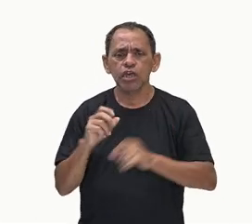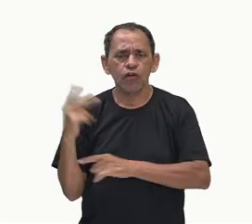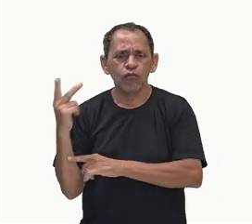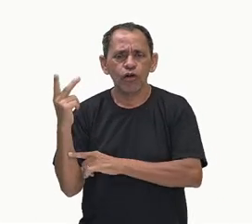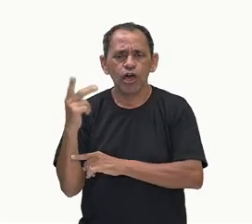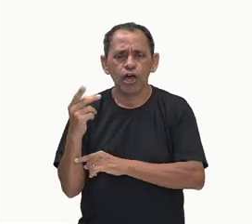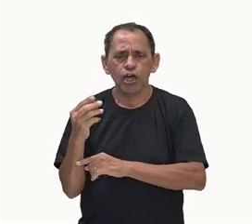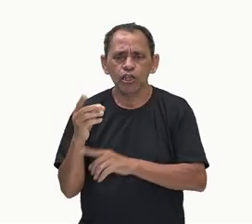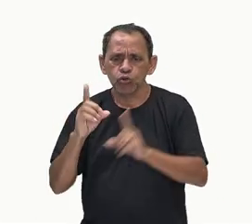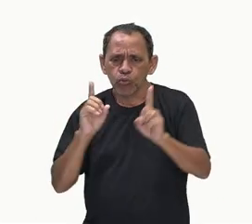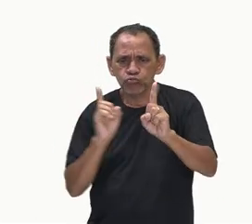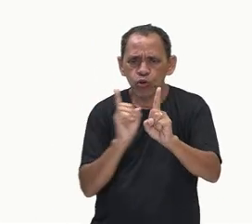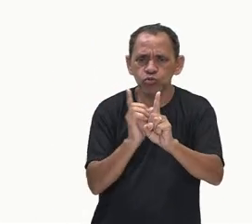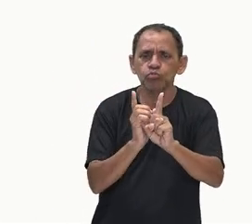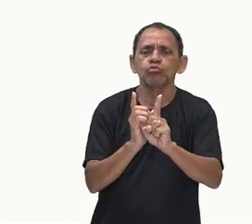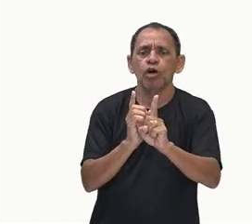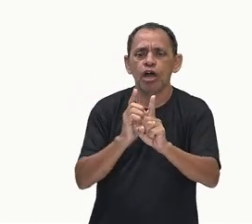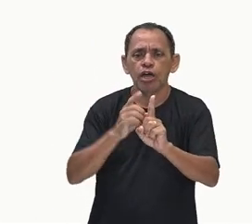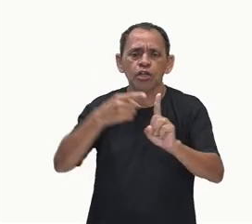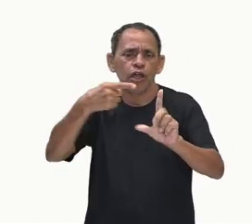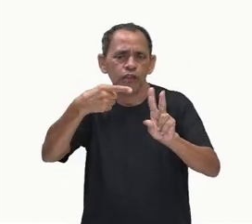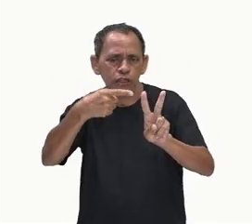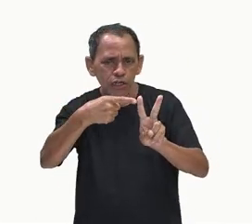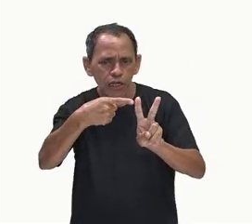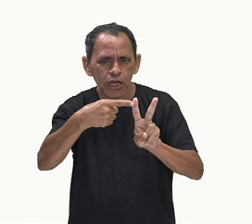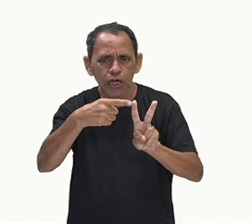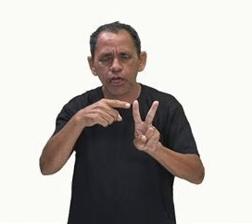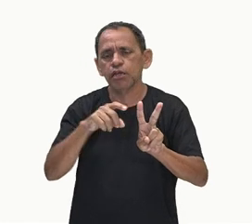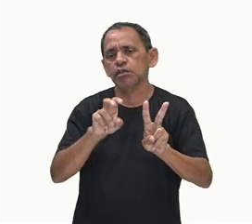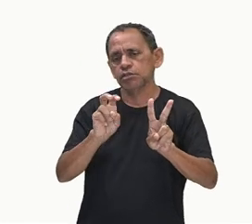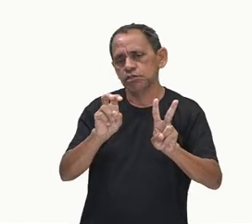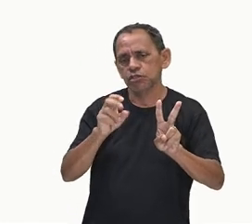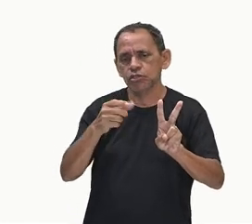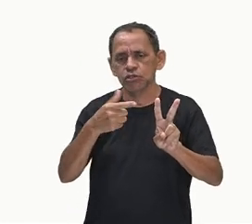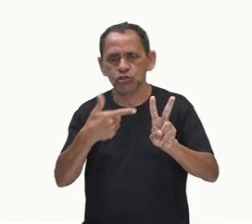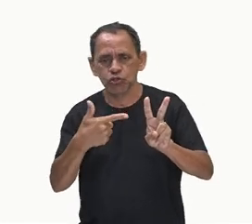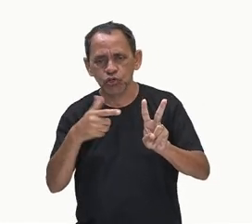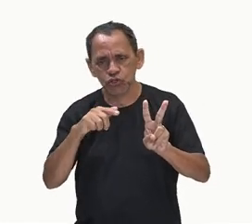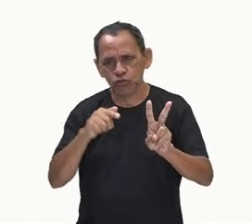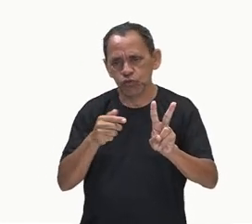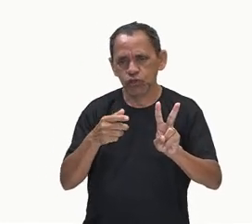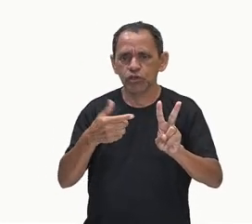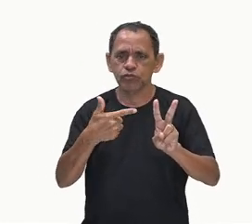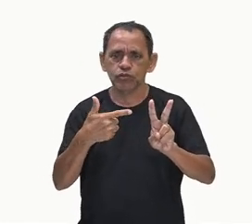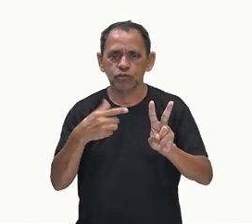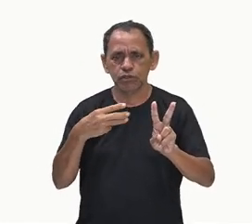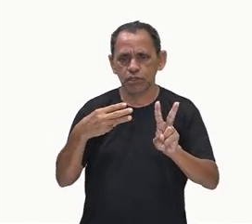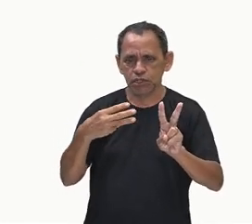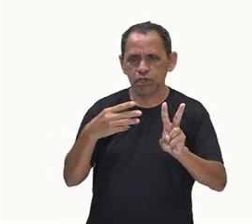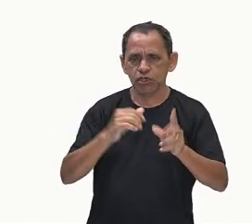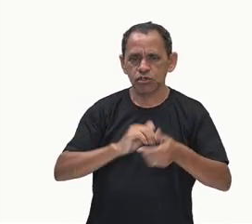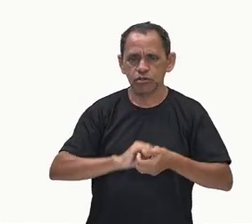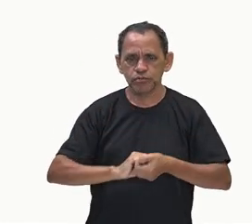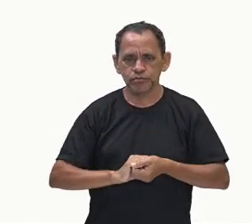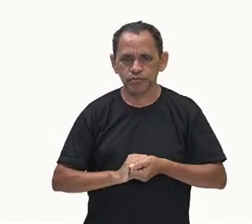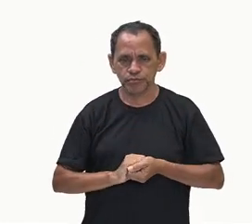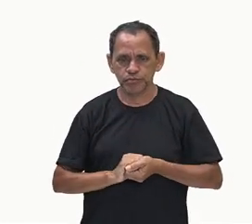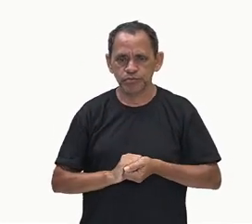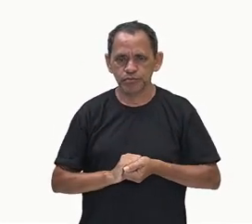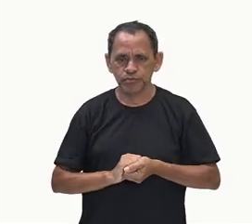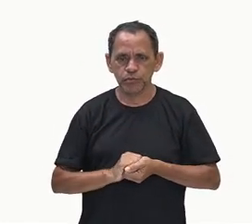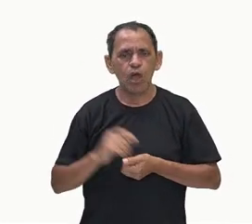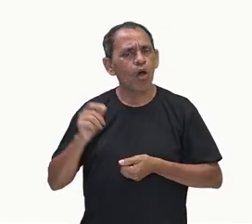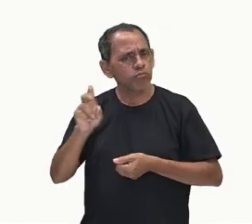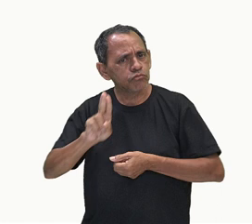RA qu 5 é 2,23 então nós iremos usar esse valor o